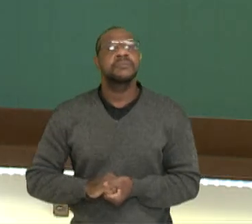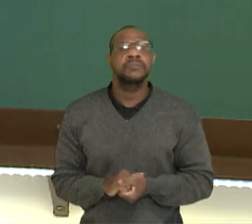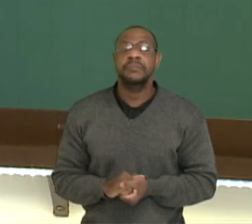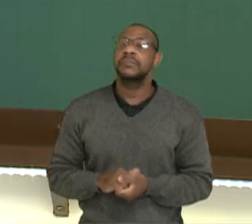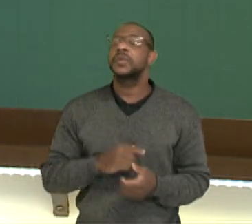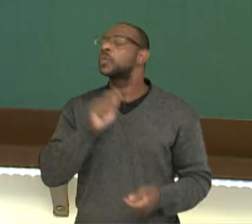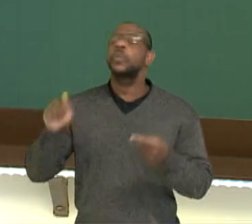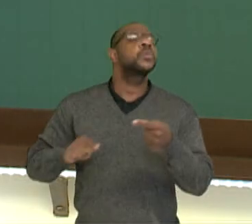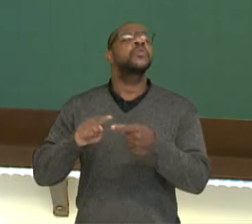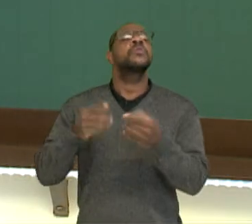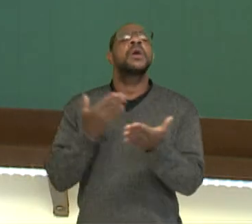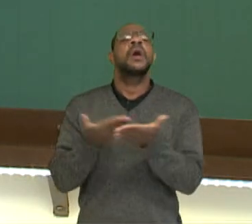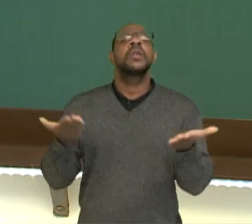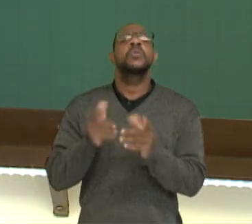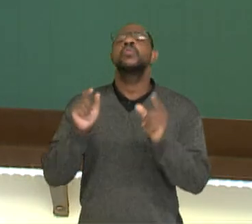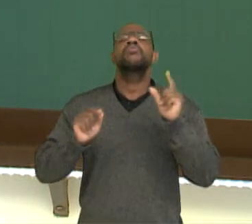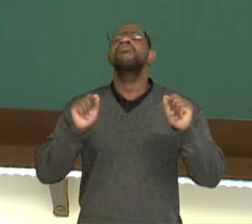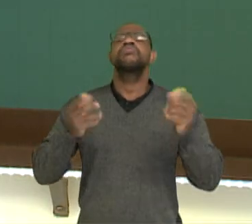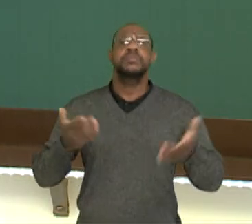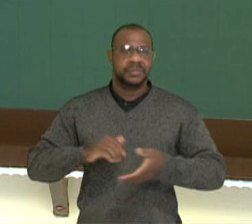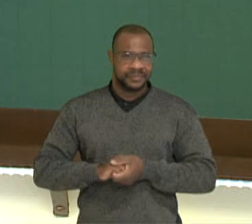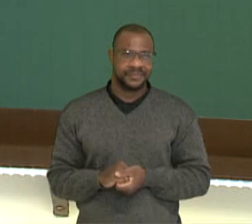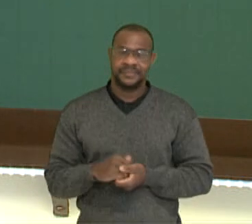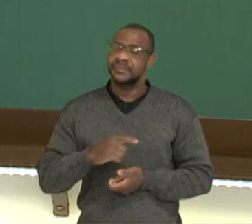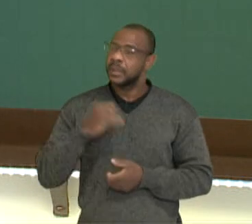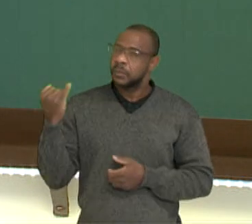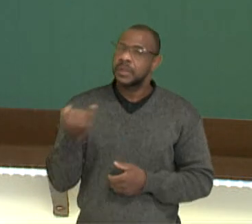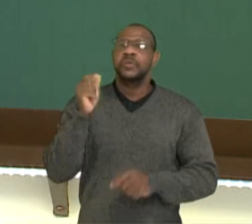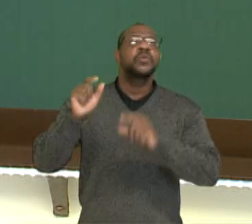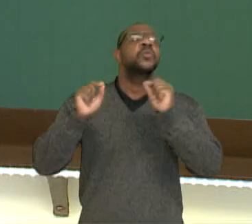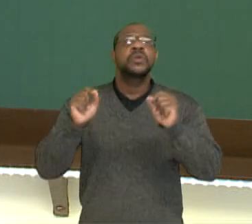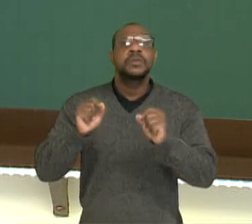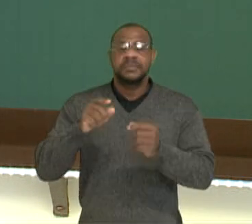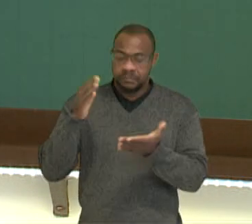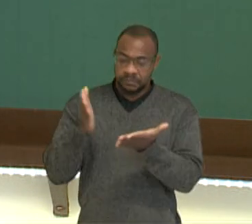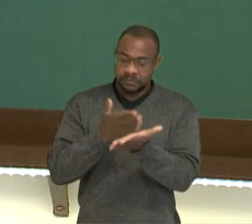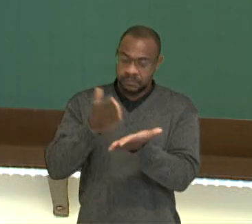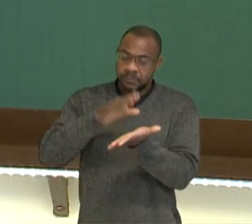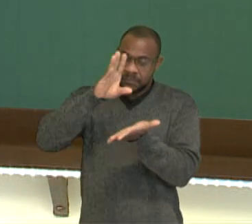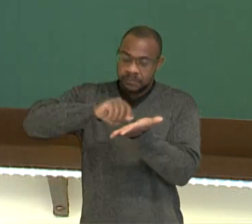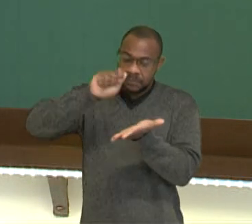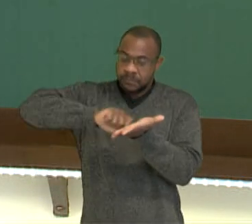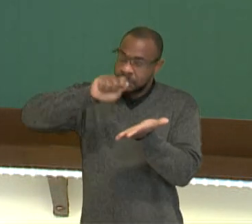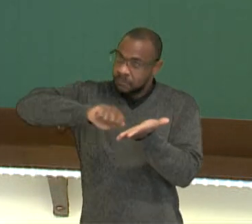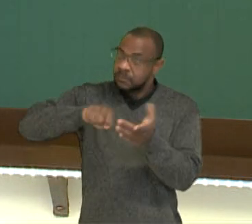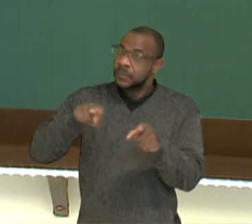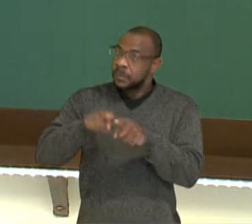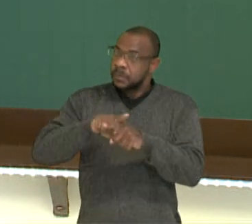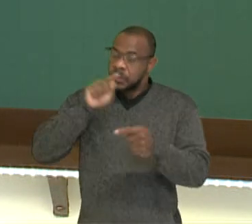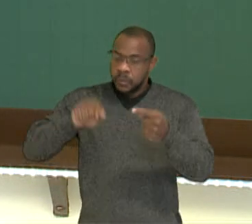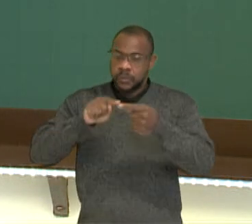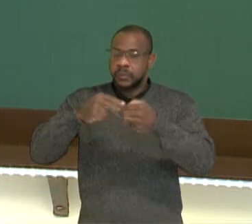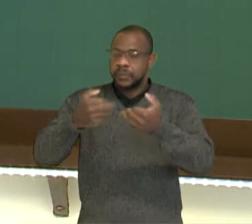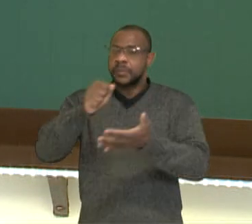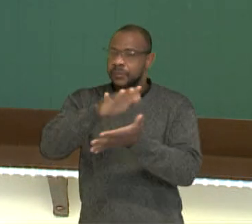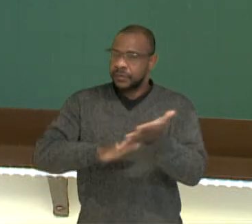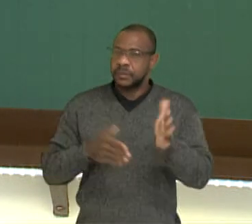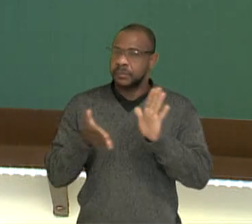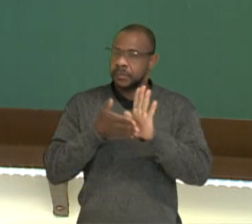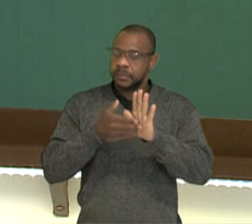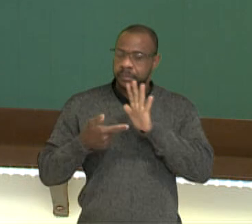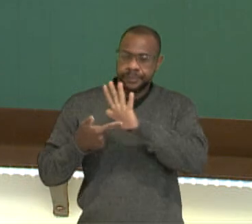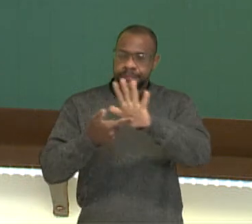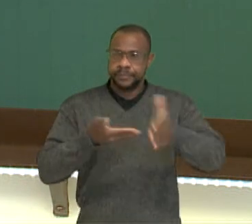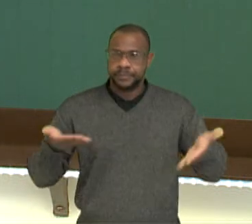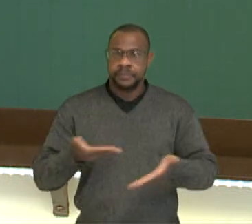os objetivos da nossa aula de hoje e é importante que você disponha do caderno para anotar os objetivos e também as atividades que serão